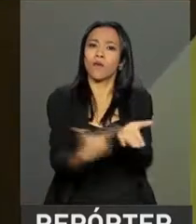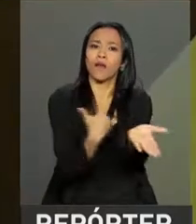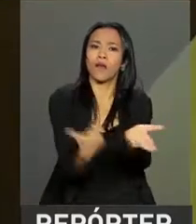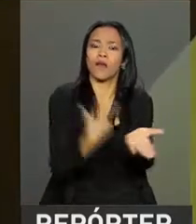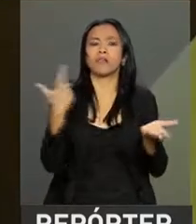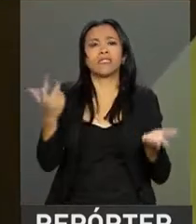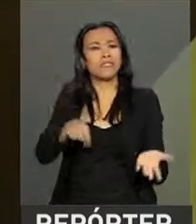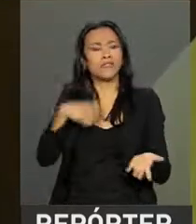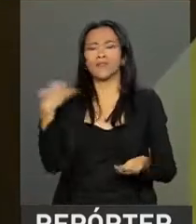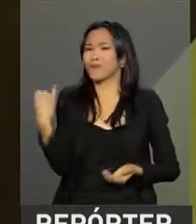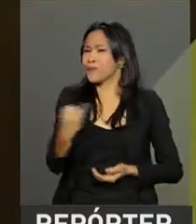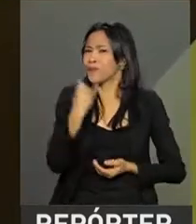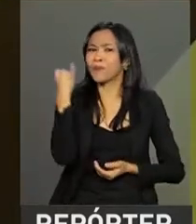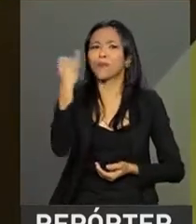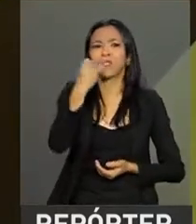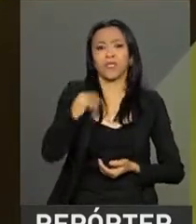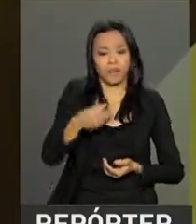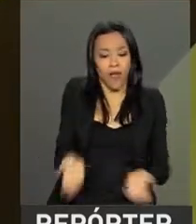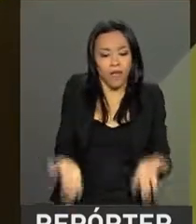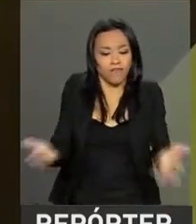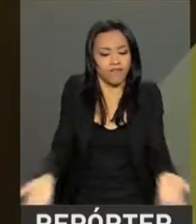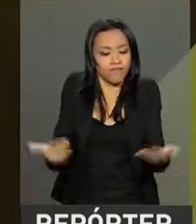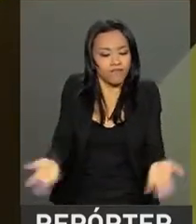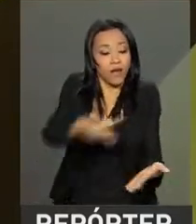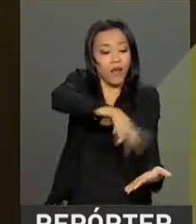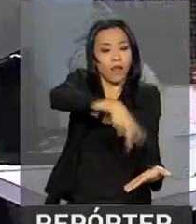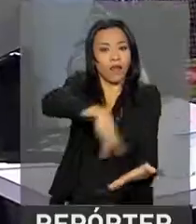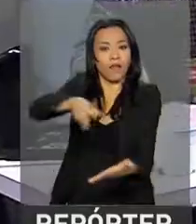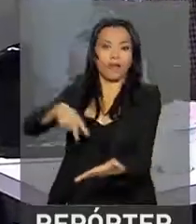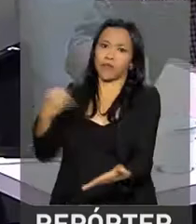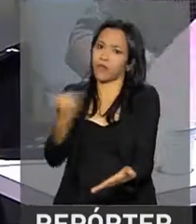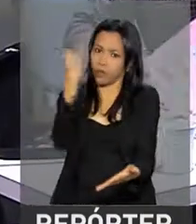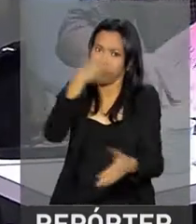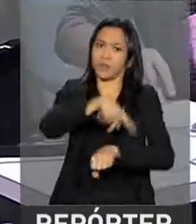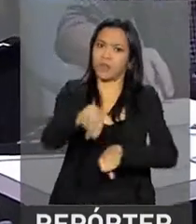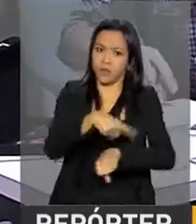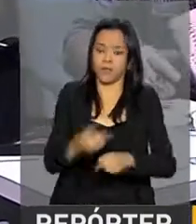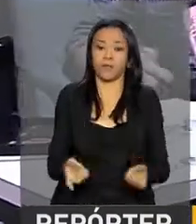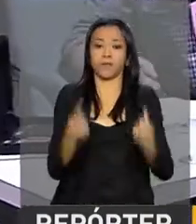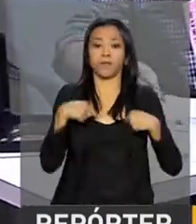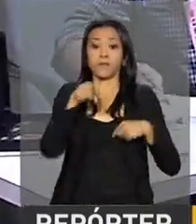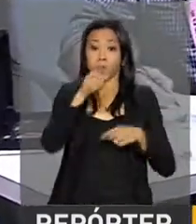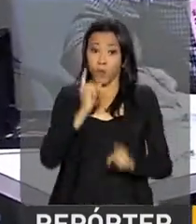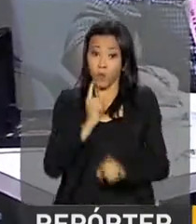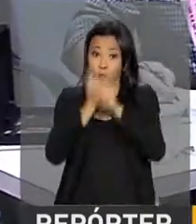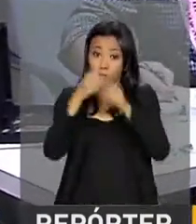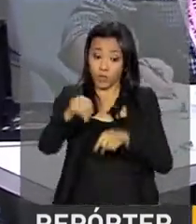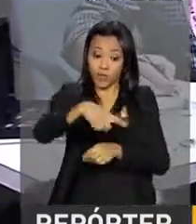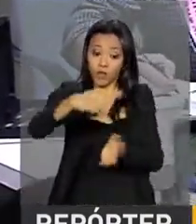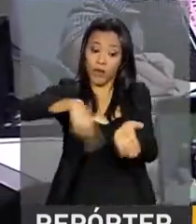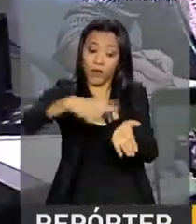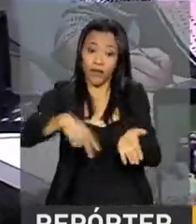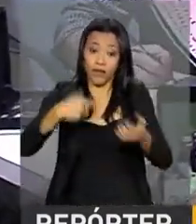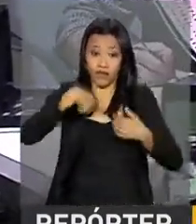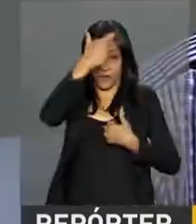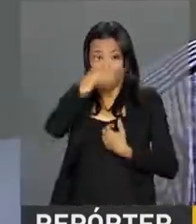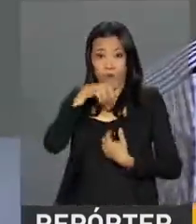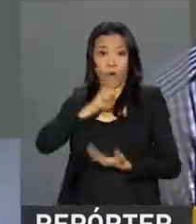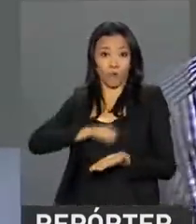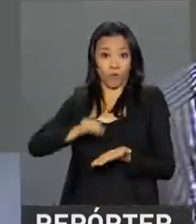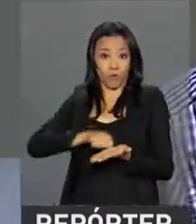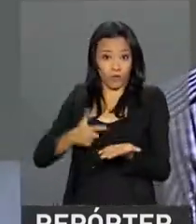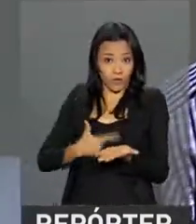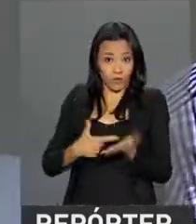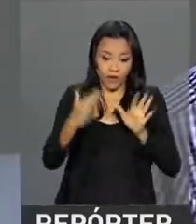contato é um momento fundamental para a gente formar leitores, uma coisa essencial para o país. O encontro de leitores com autores é apenas uma das atrações que o